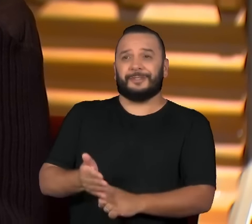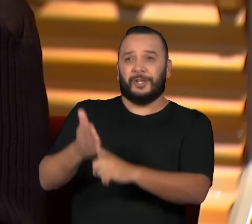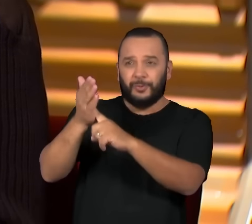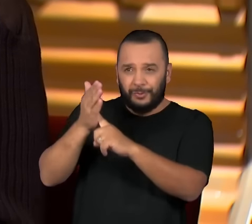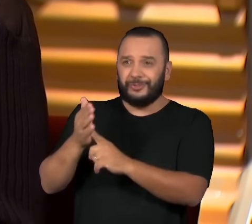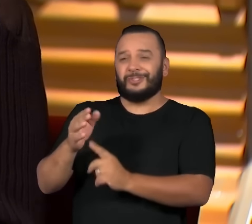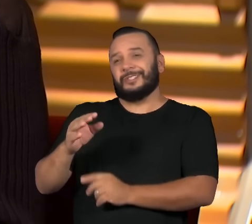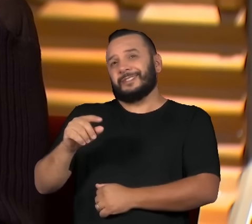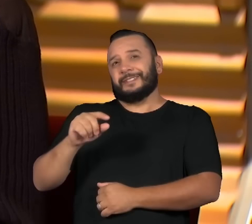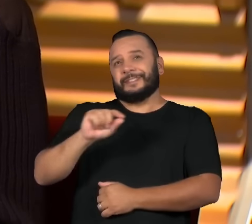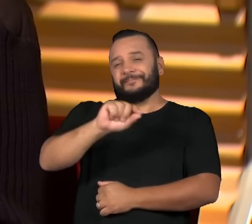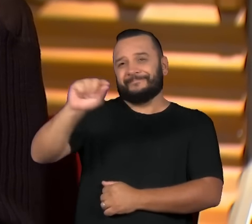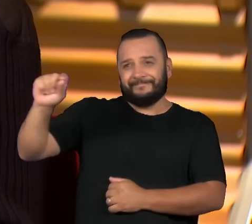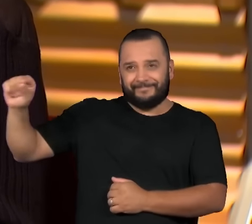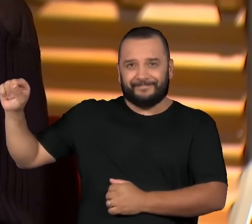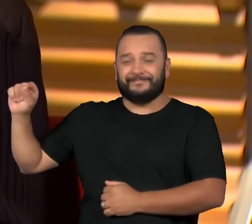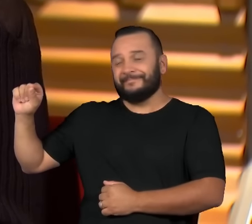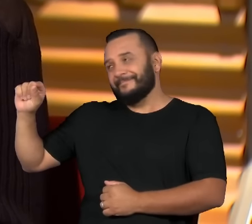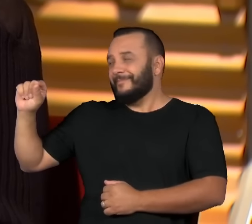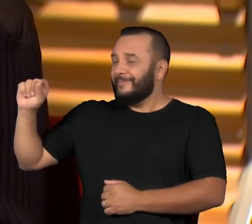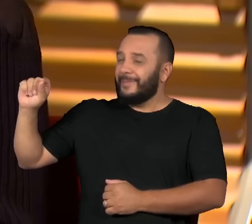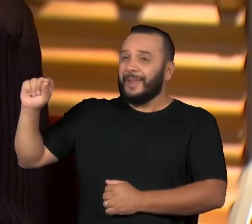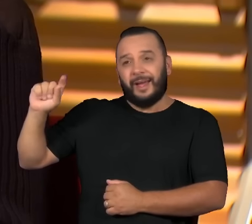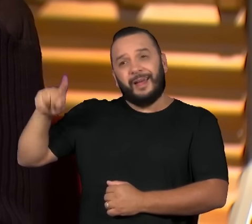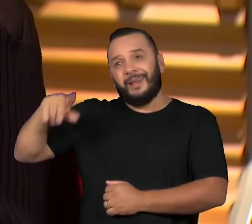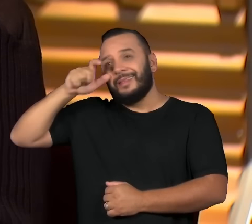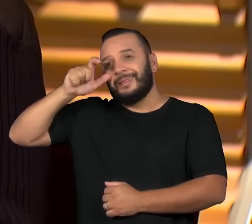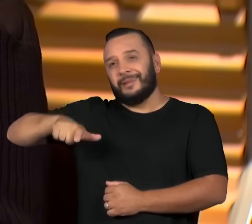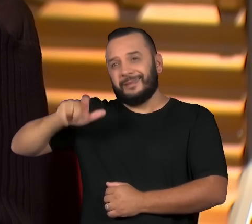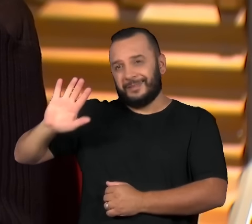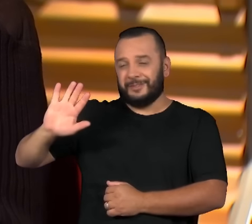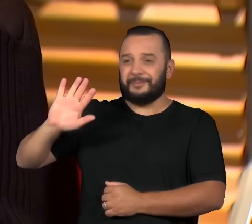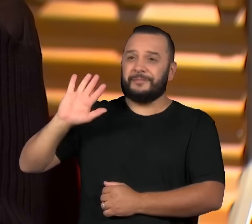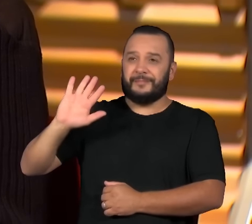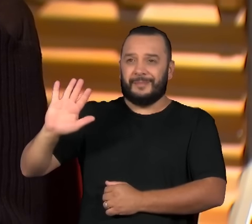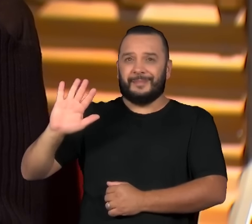tudo, é uma coisa interessante a partir do